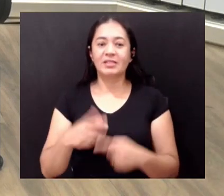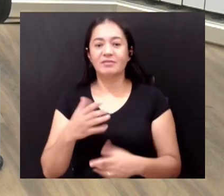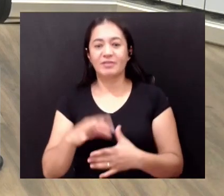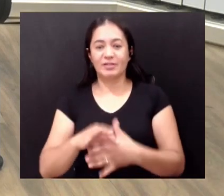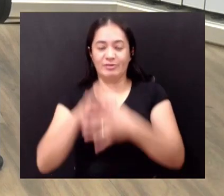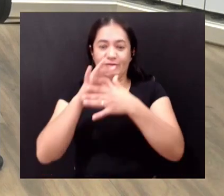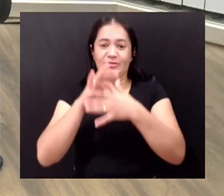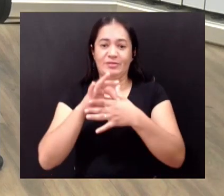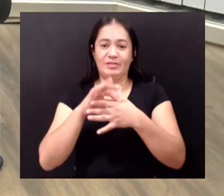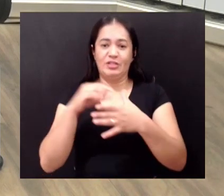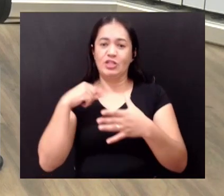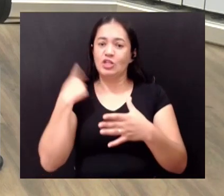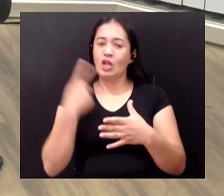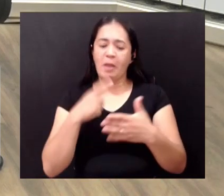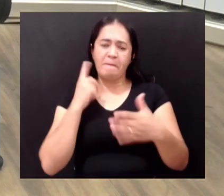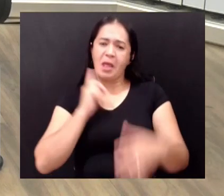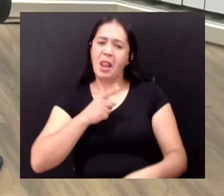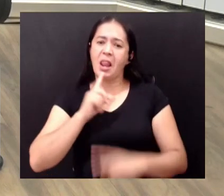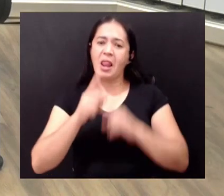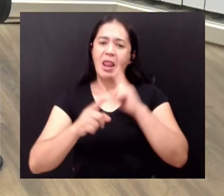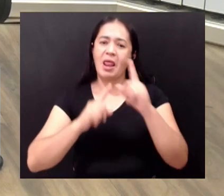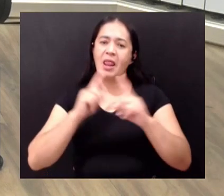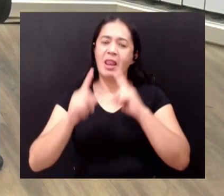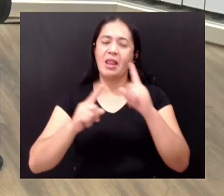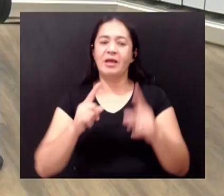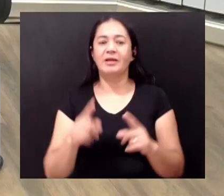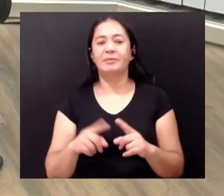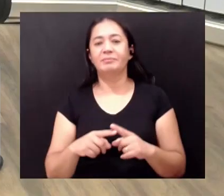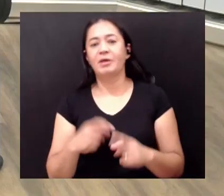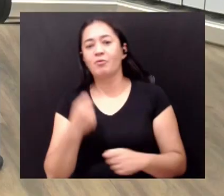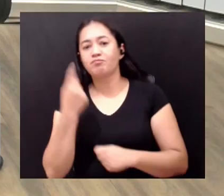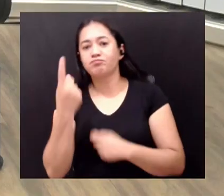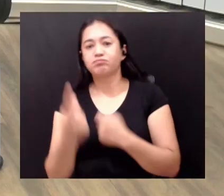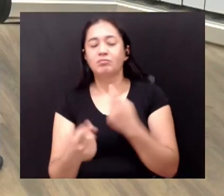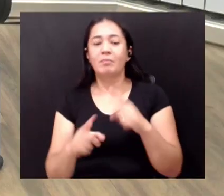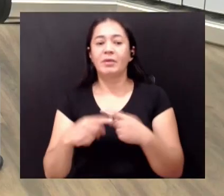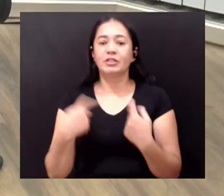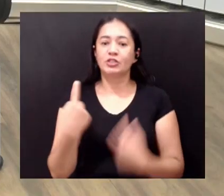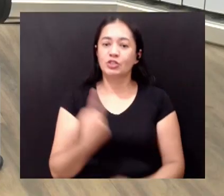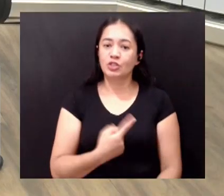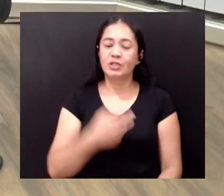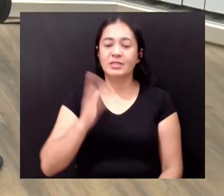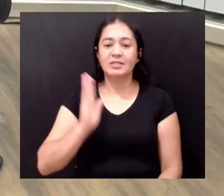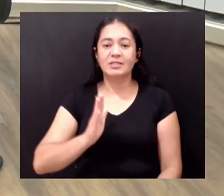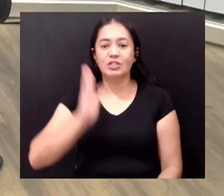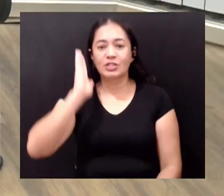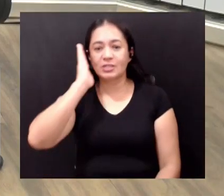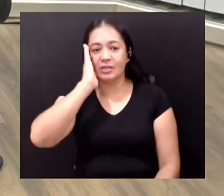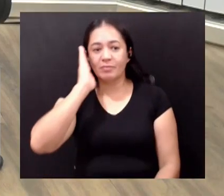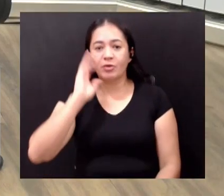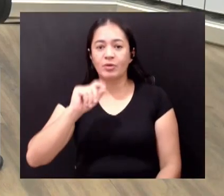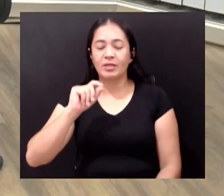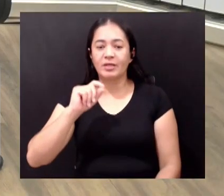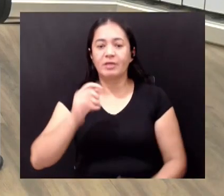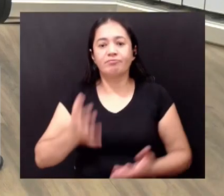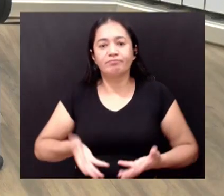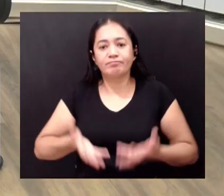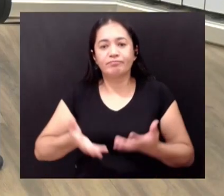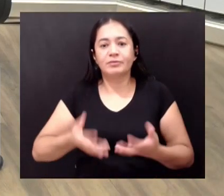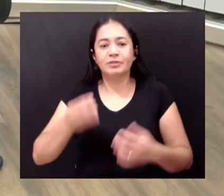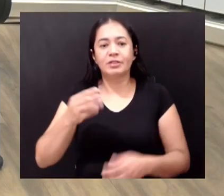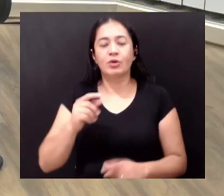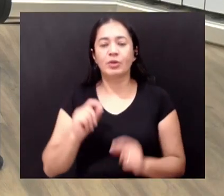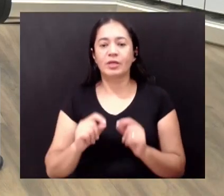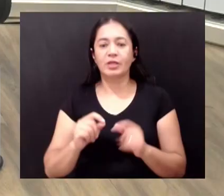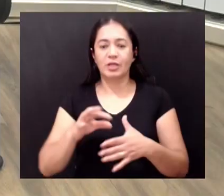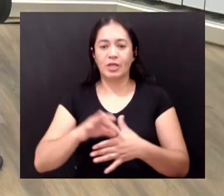vezes algumas diretrizes, algumas questões, mas a gente precisa reforçar a memória de lembrar que, assim,